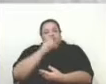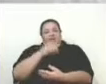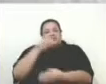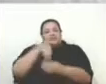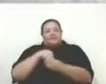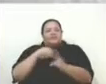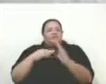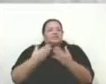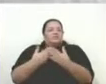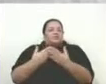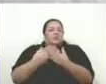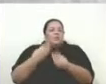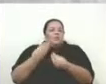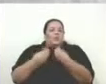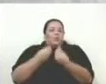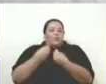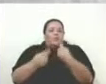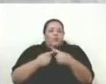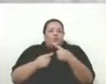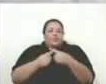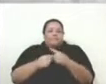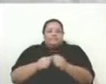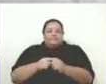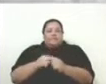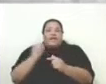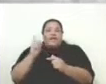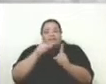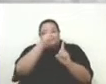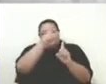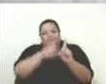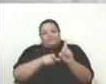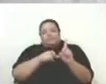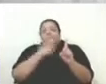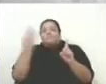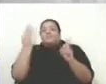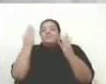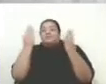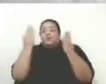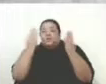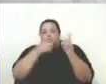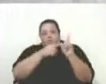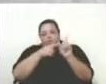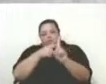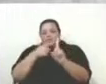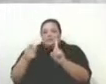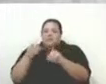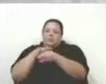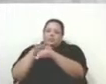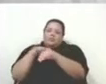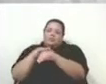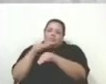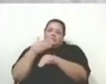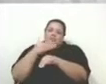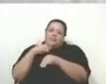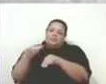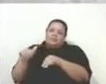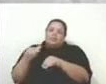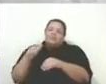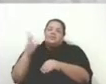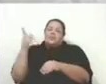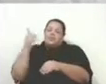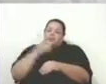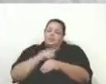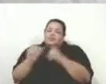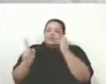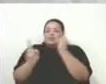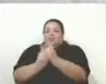E, muitas vezes, é esse assistente social, é essa psicóloga que vai conseguir, através de uma abordagem apropriada, descobrir